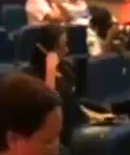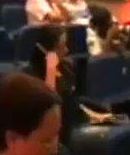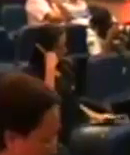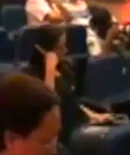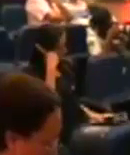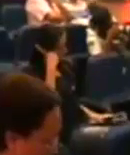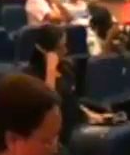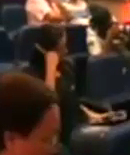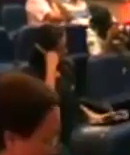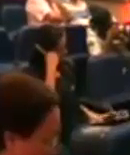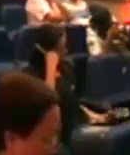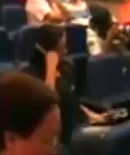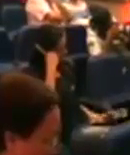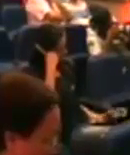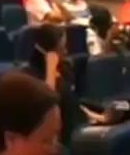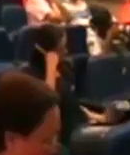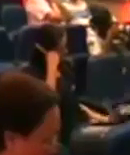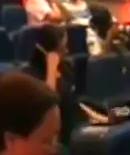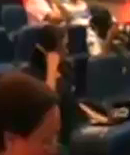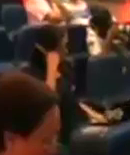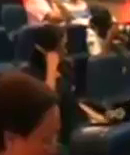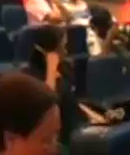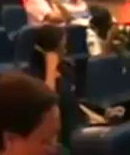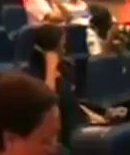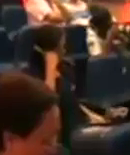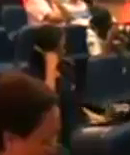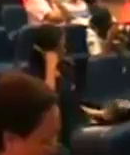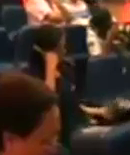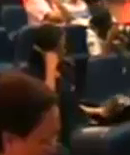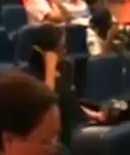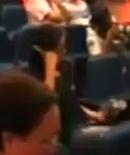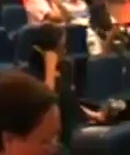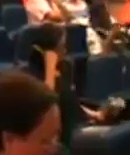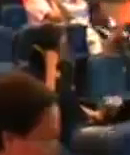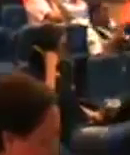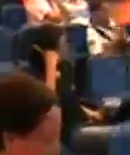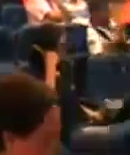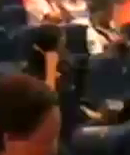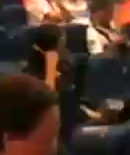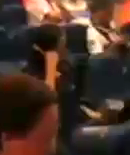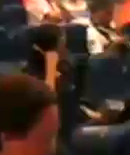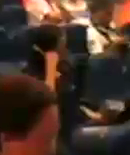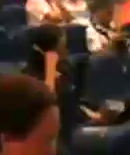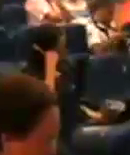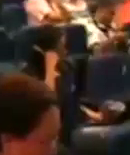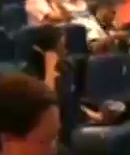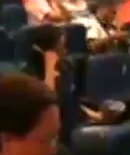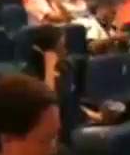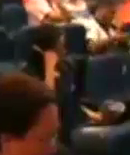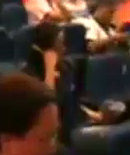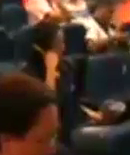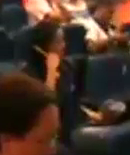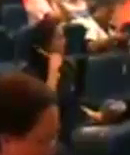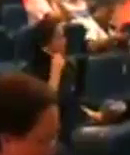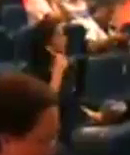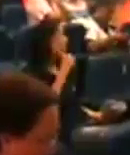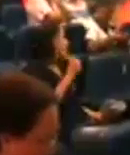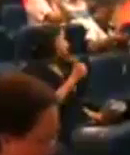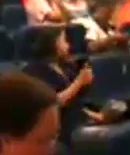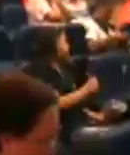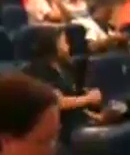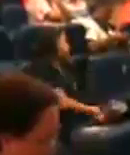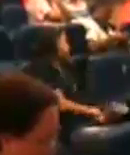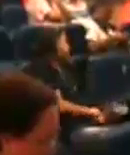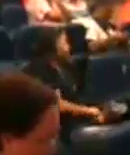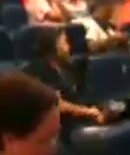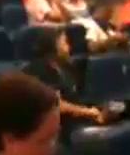a gente possa fazer o regimento interno da escola, que vai nortear as ações da escola, bem como também o projeto político-pedagógico, que